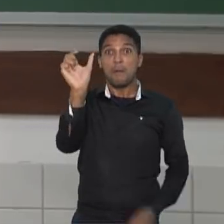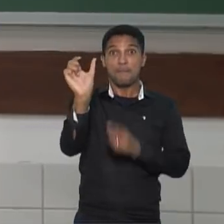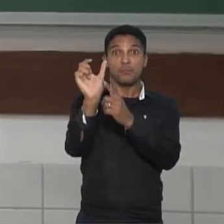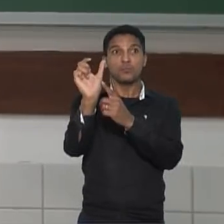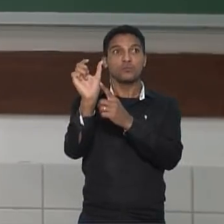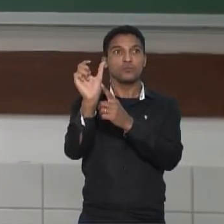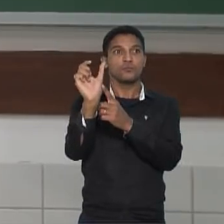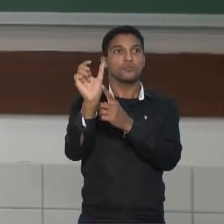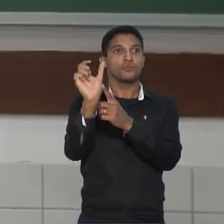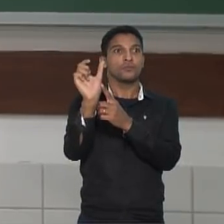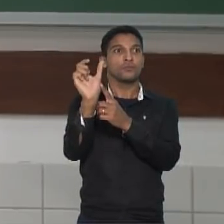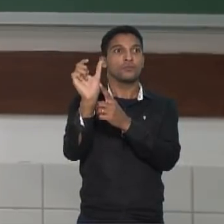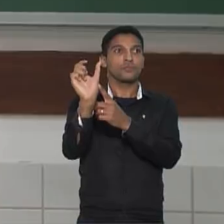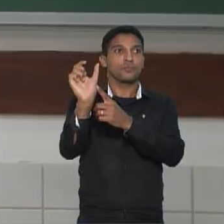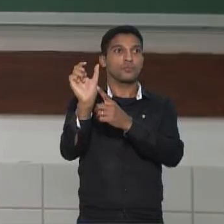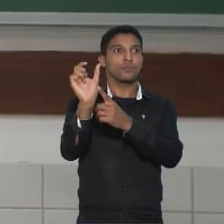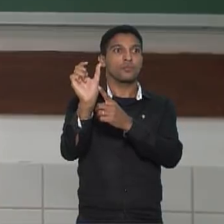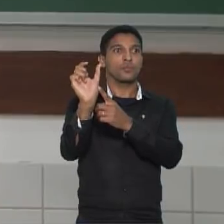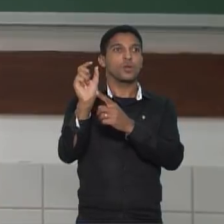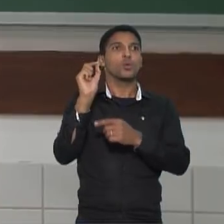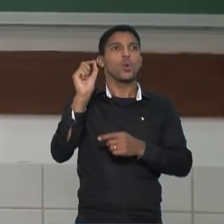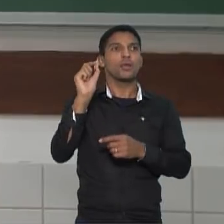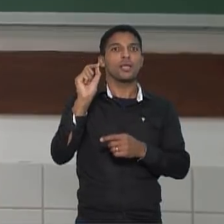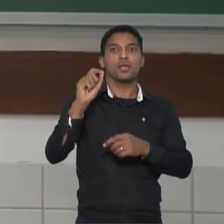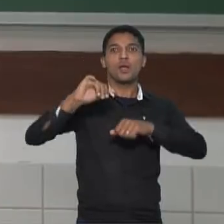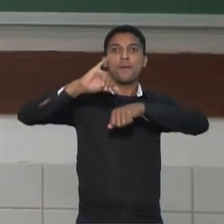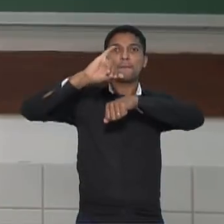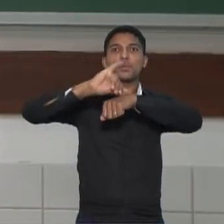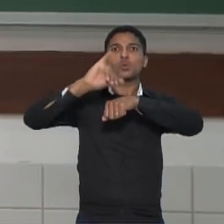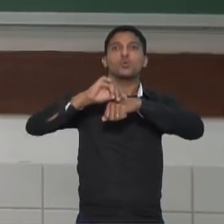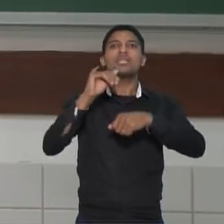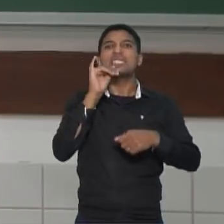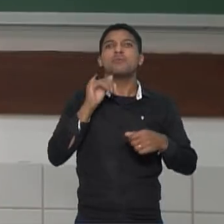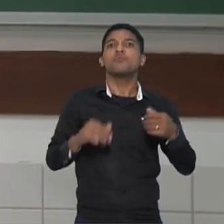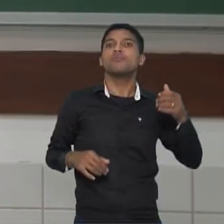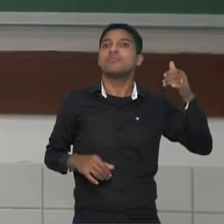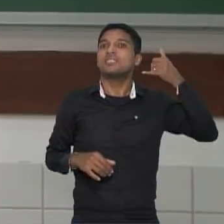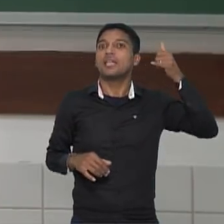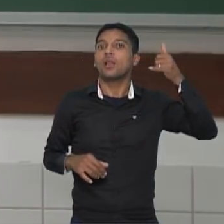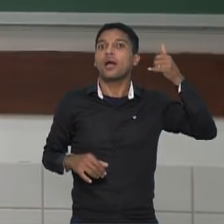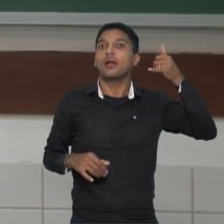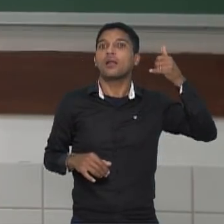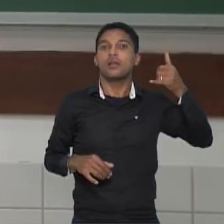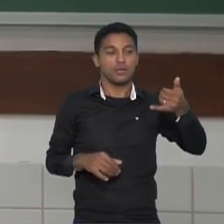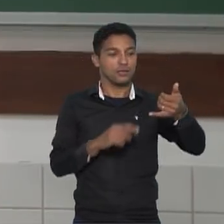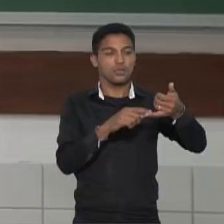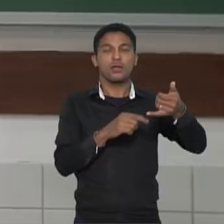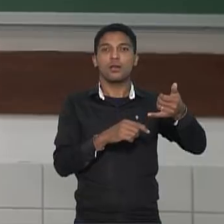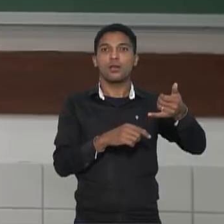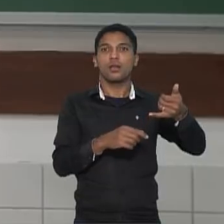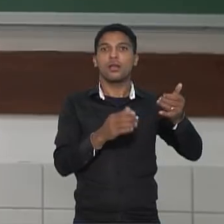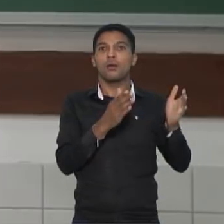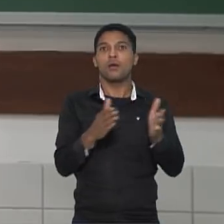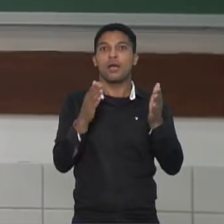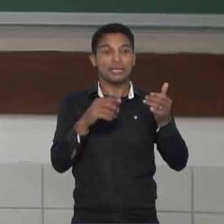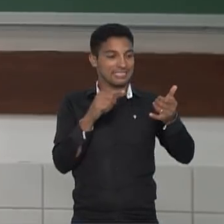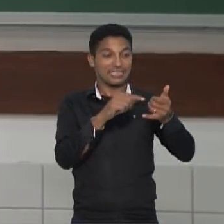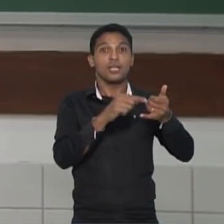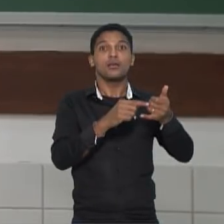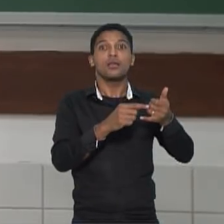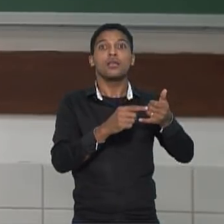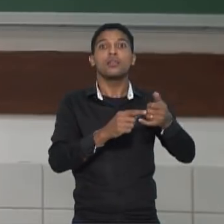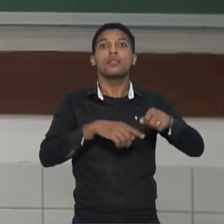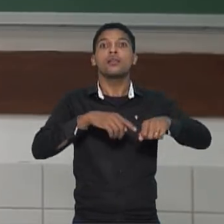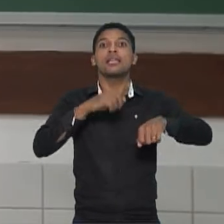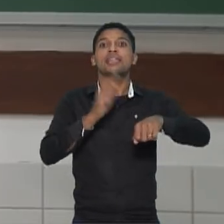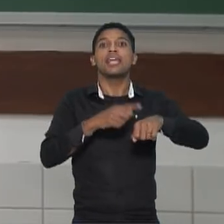de que quando produzem um produto, tipo o celular, ele já é programado para não funcionar daqui a um tempo,